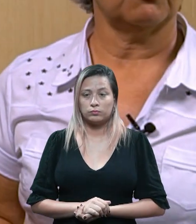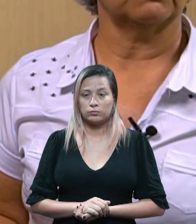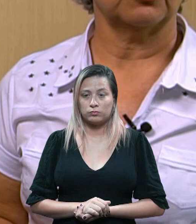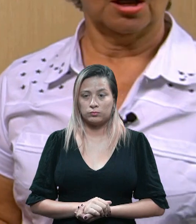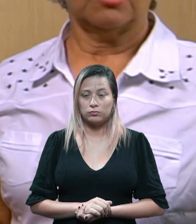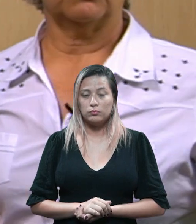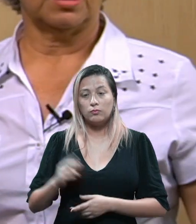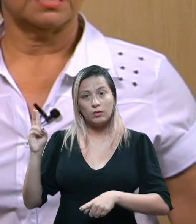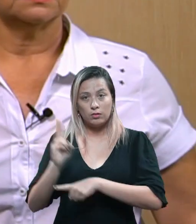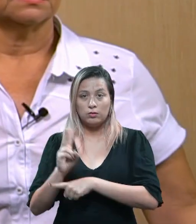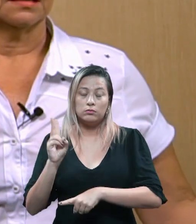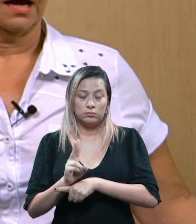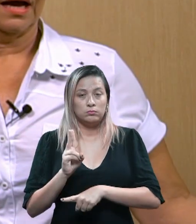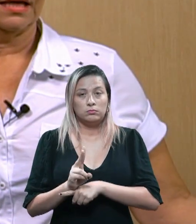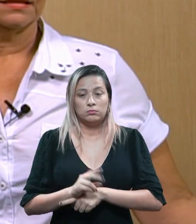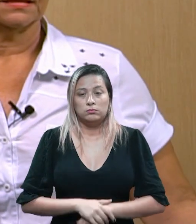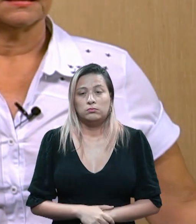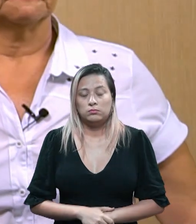para lá as